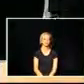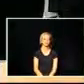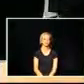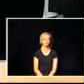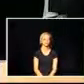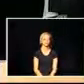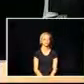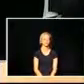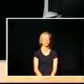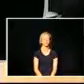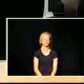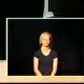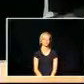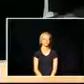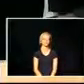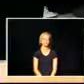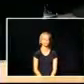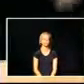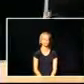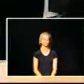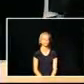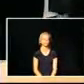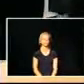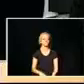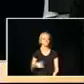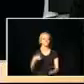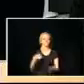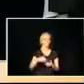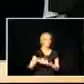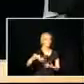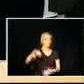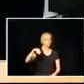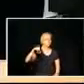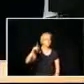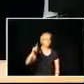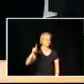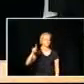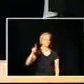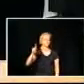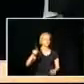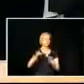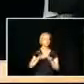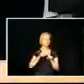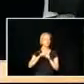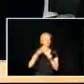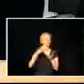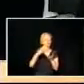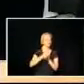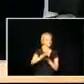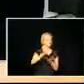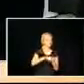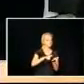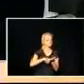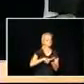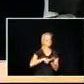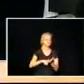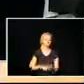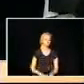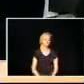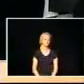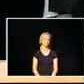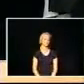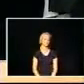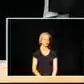dos funcionários. O Ministério Público também entrou com uma ação para revogar o abono dos funcionários.